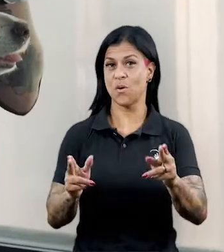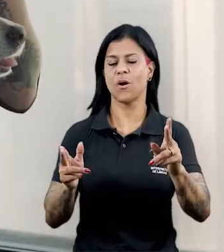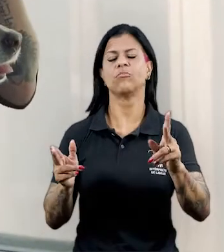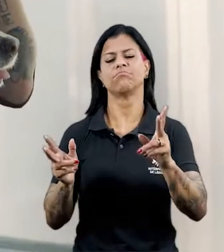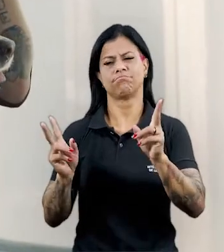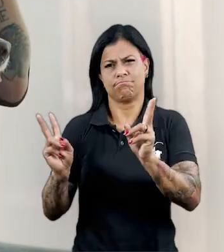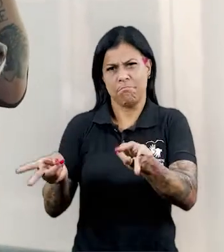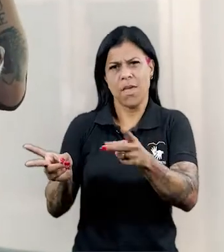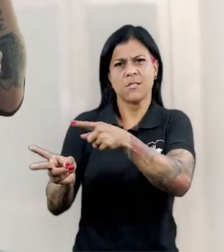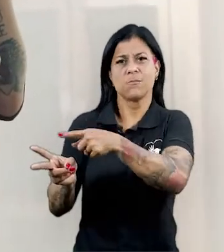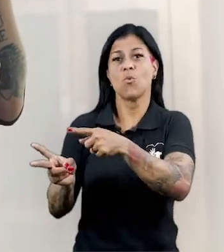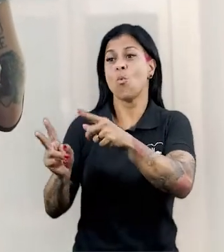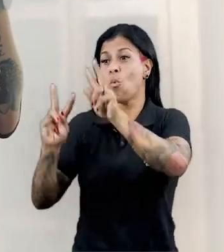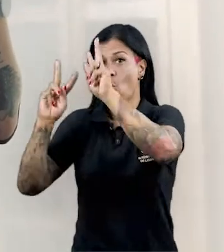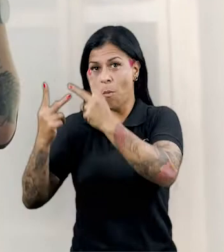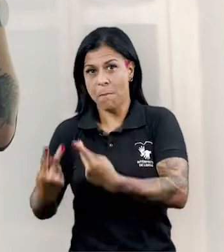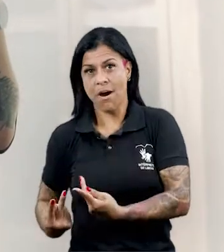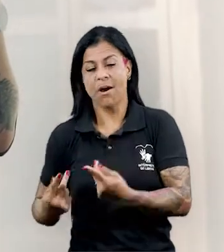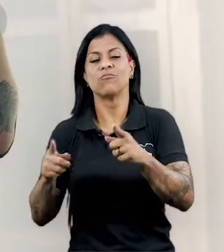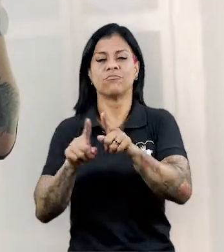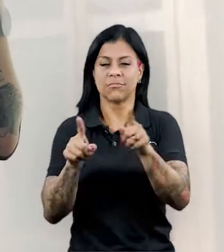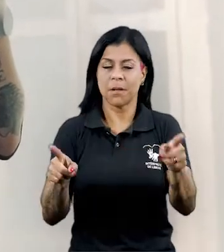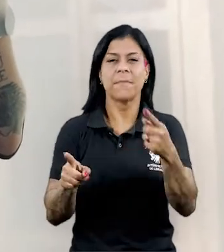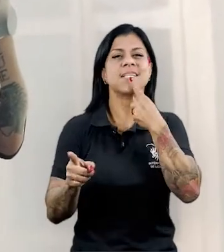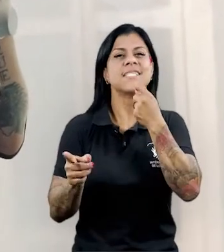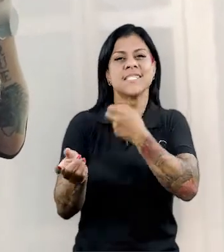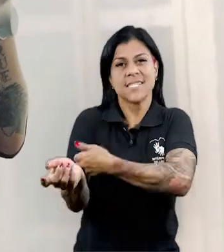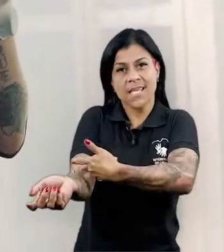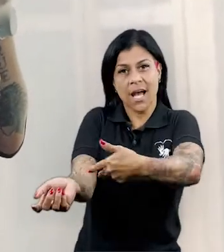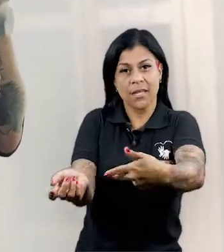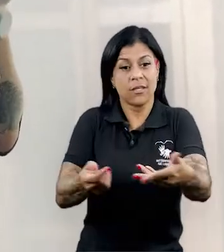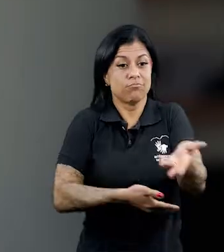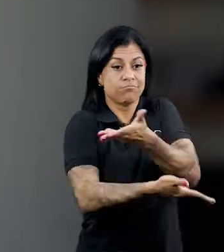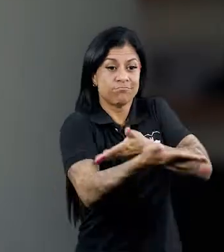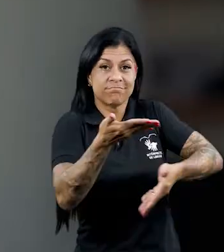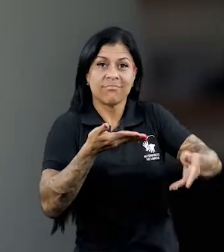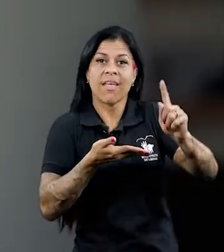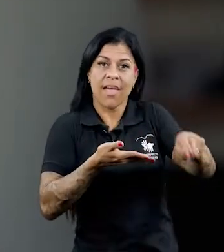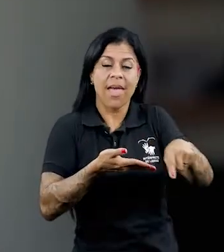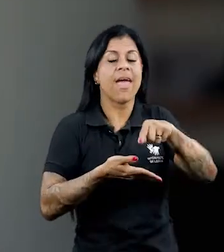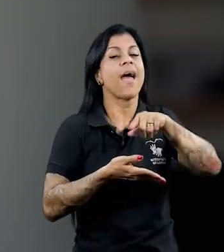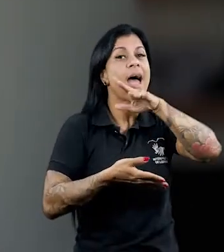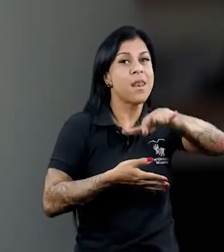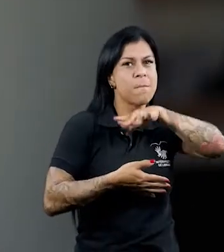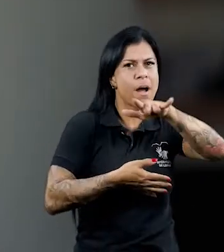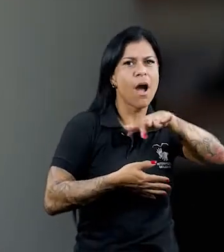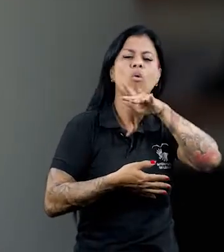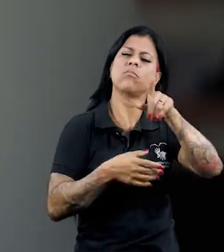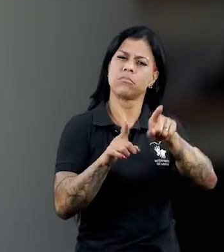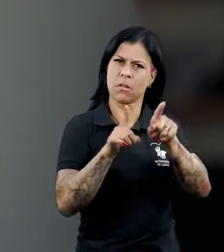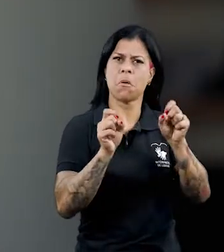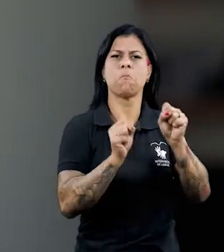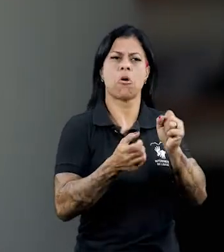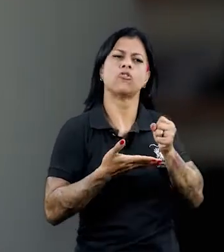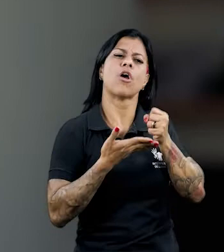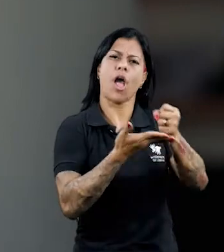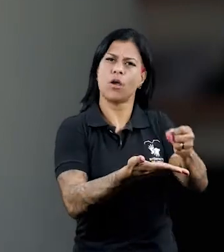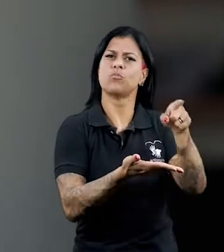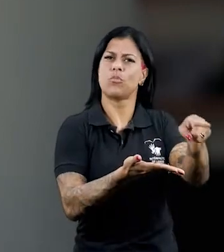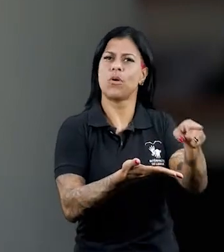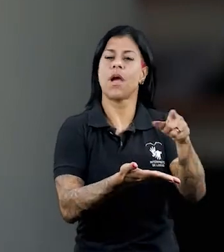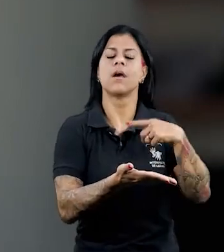Assim como acontece em humanos, a doação de sangue entre os animais é uma grande alternativa quando o assunto é salvar